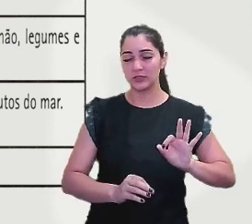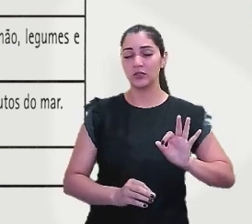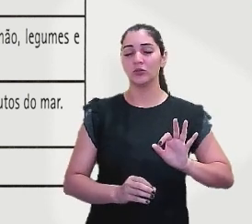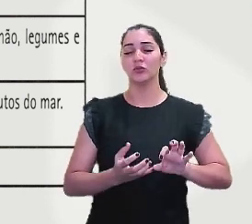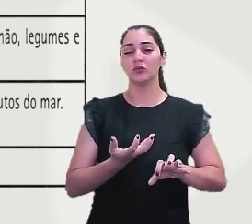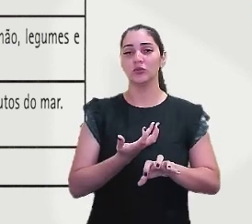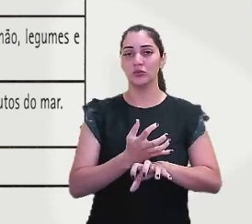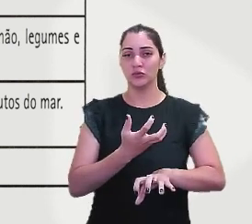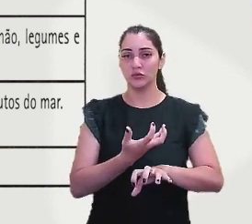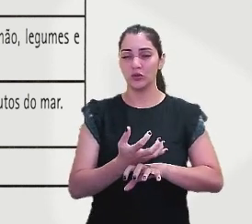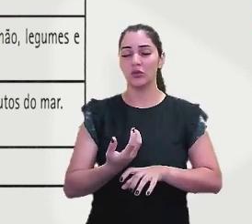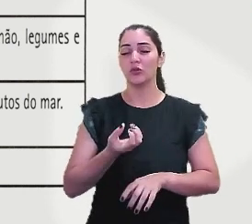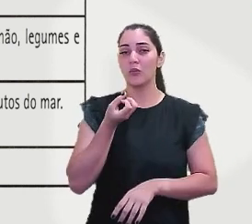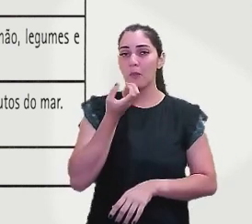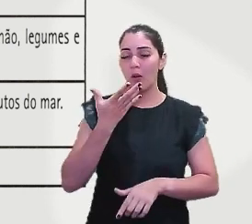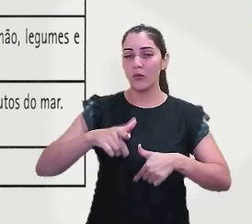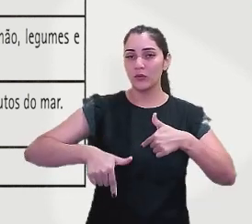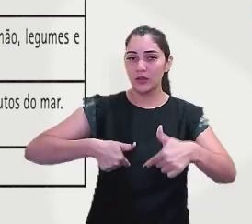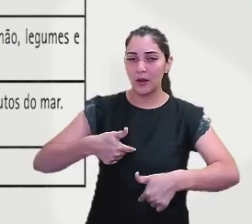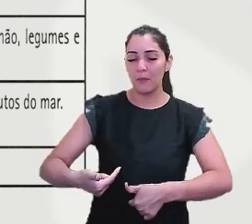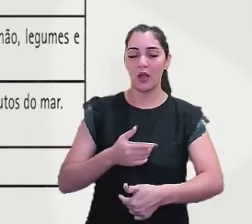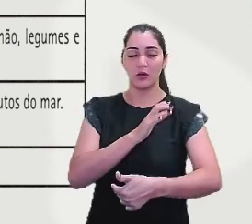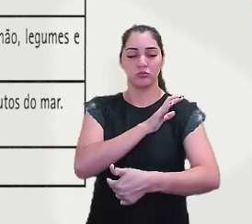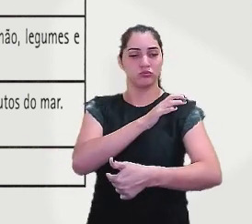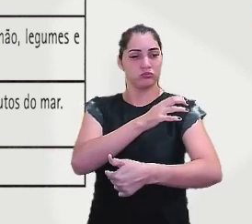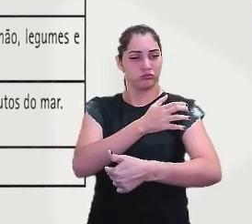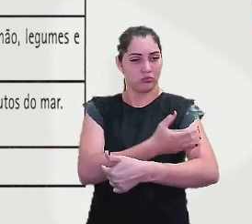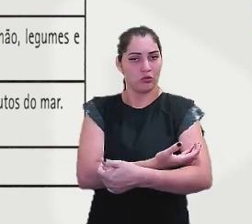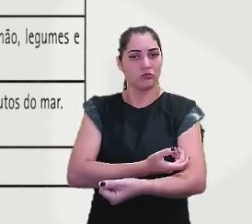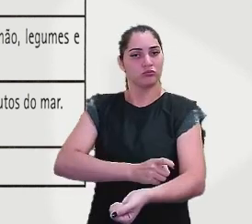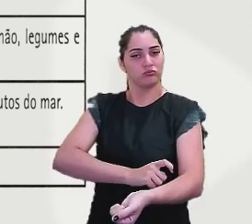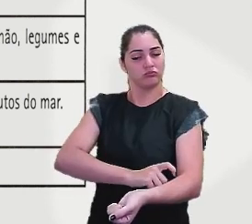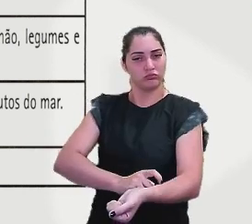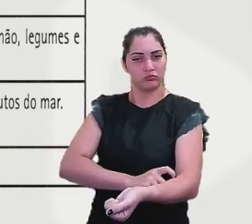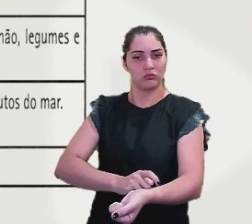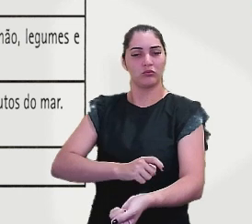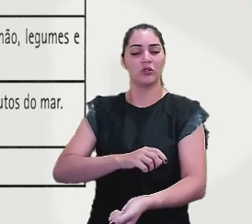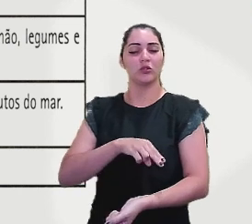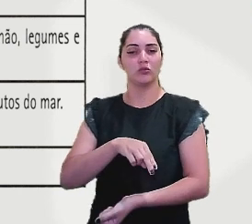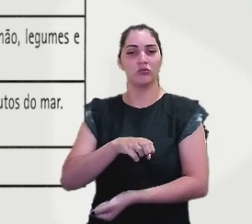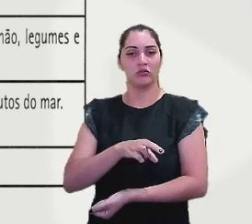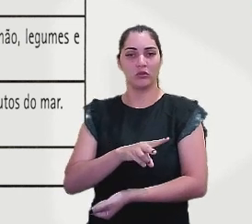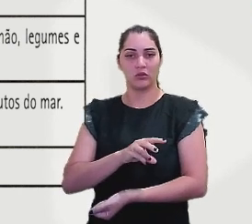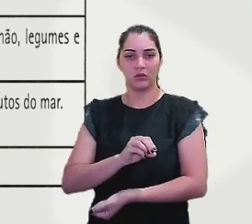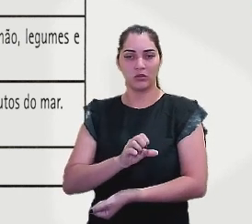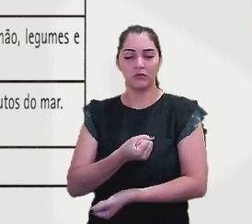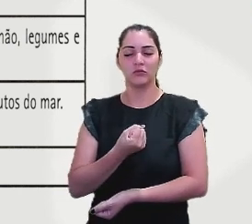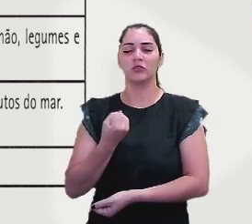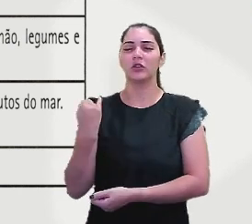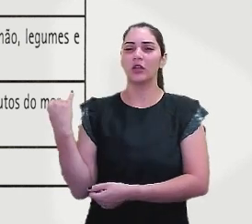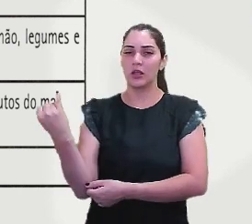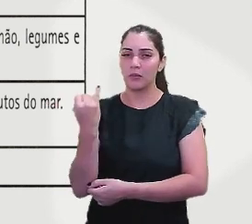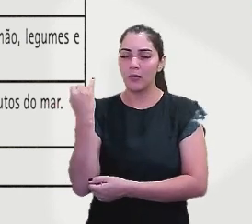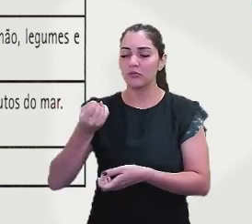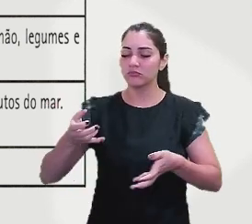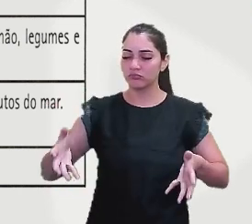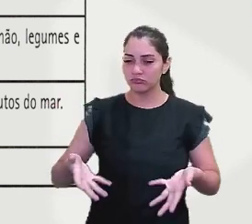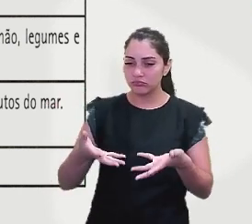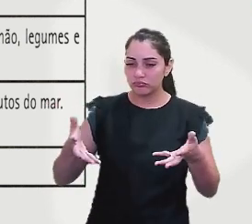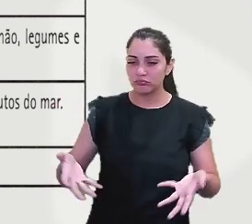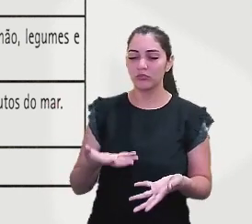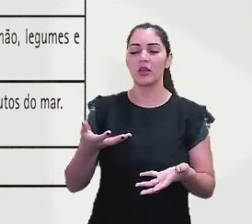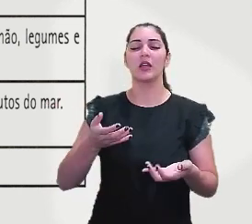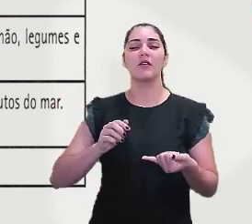também dos nervos e dos músculos. Então, veja a importância do magnésio. Hortaliças de folhas verdes,